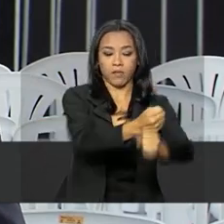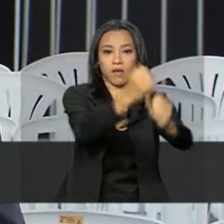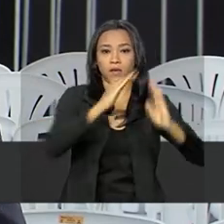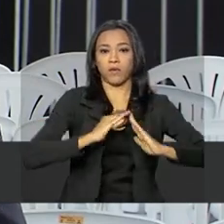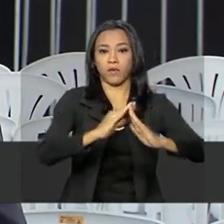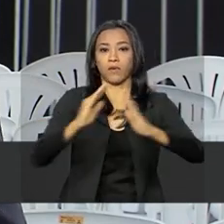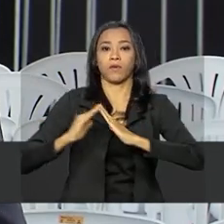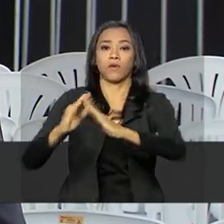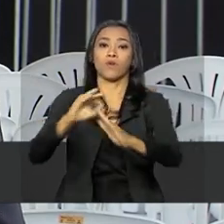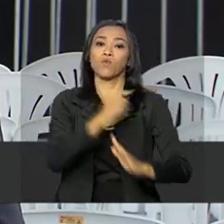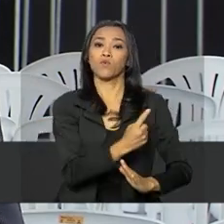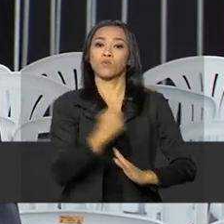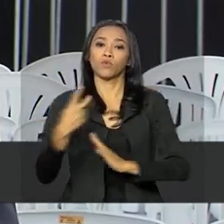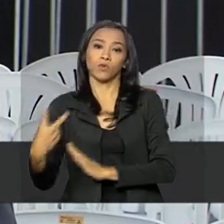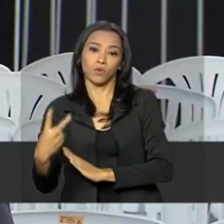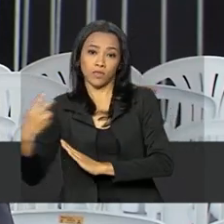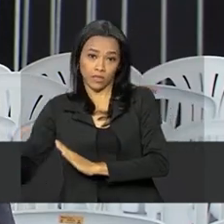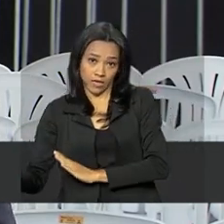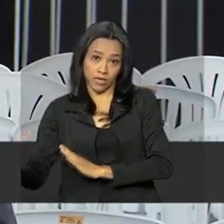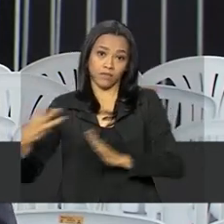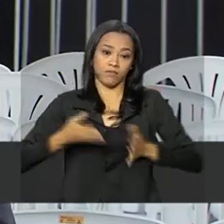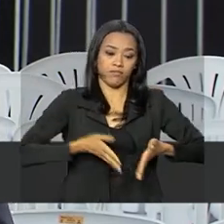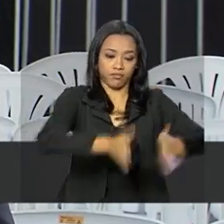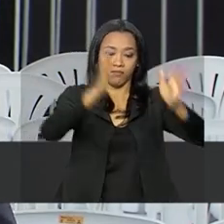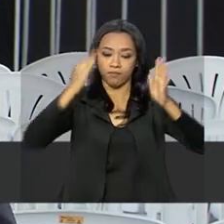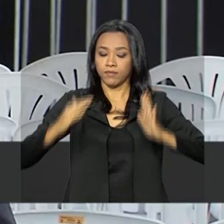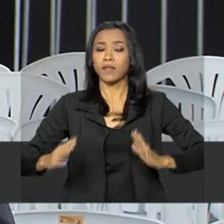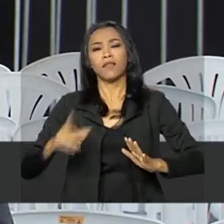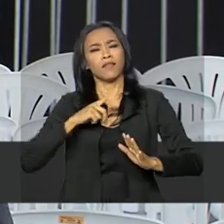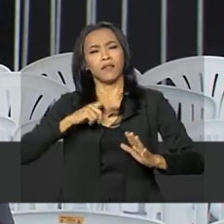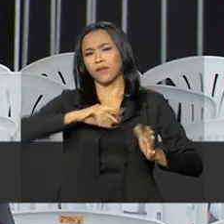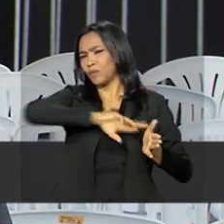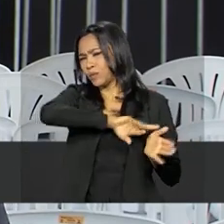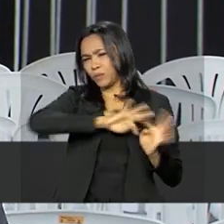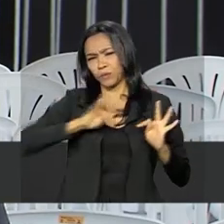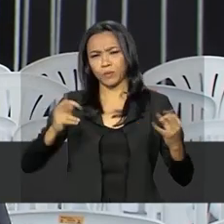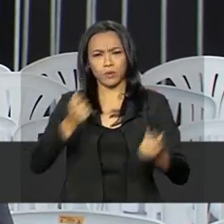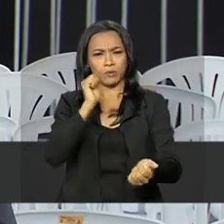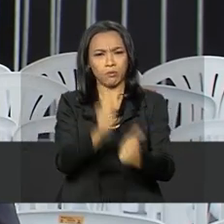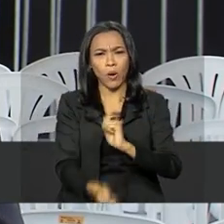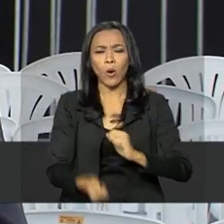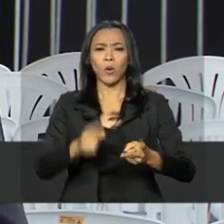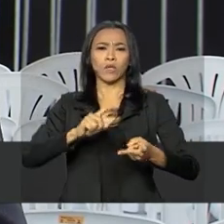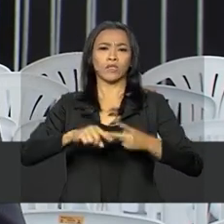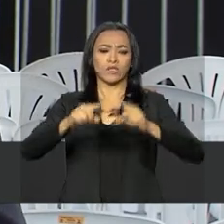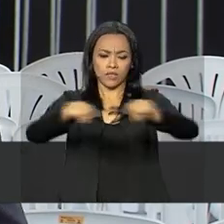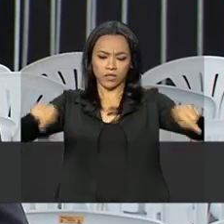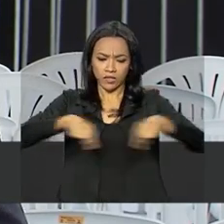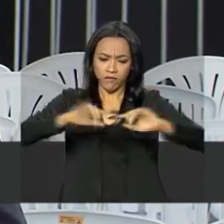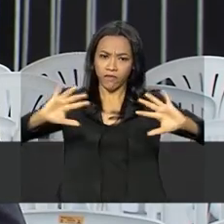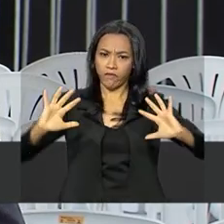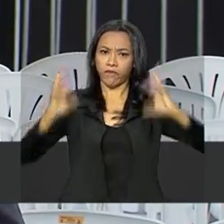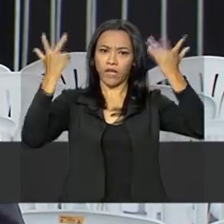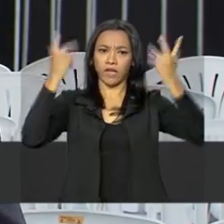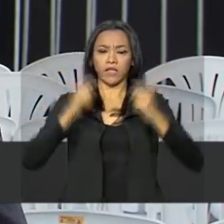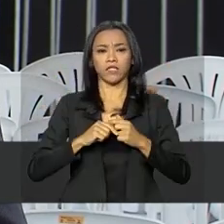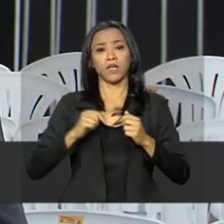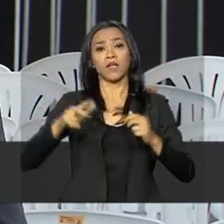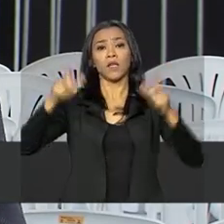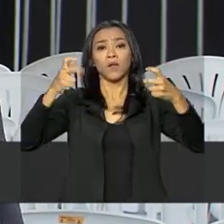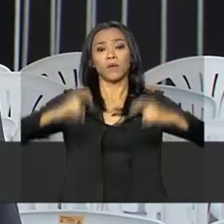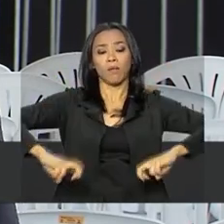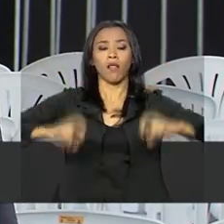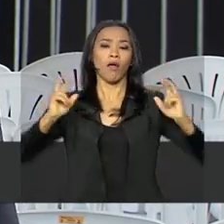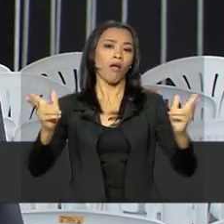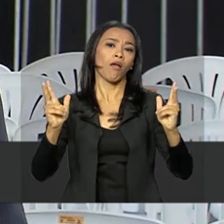3, tem uma área coletiva completa com parque infantil, quadra de esporte e salão de festas. Além do lazer, os moradores também contam